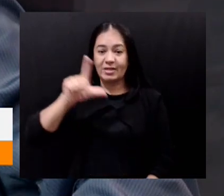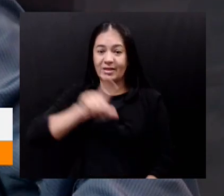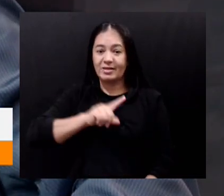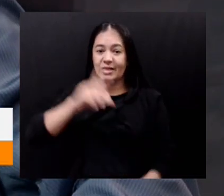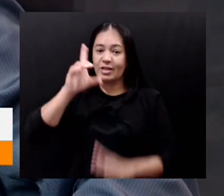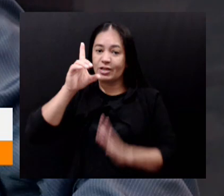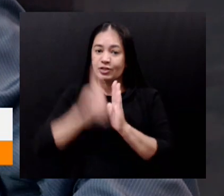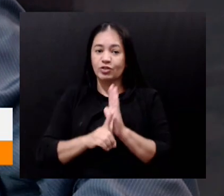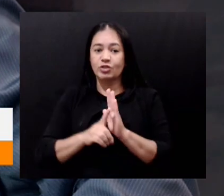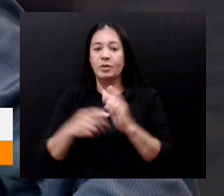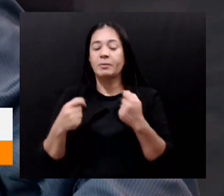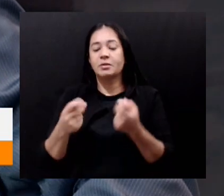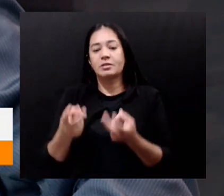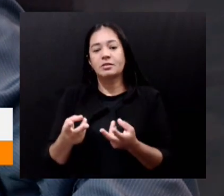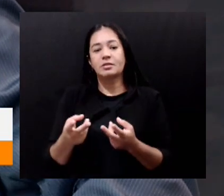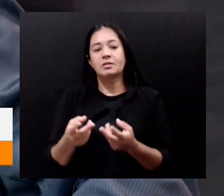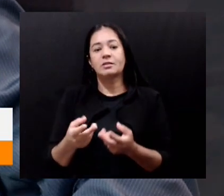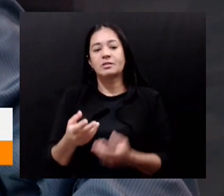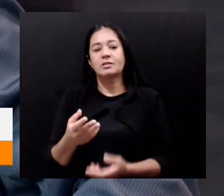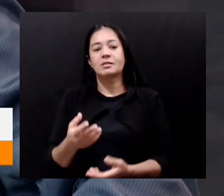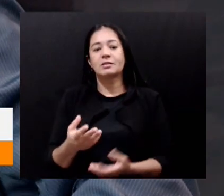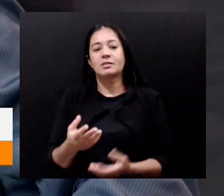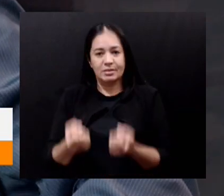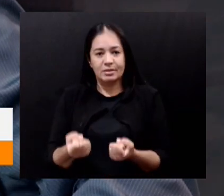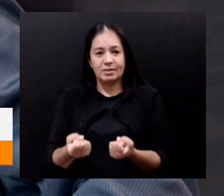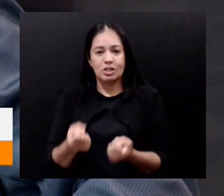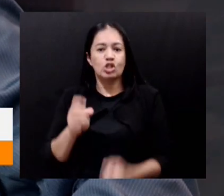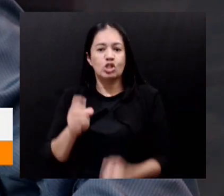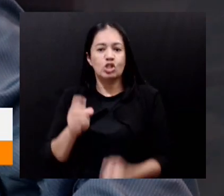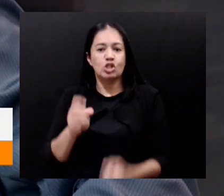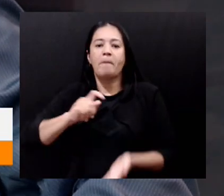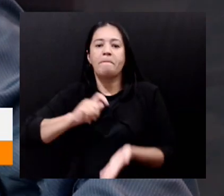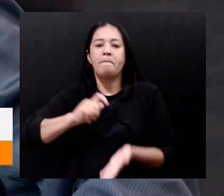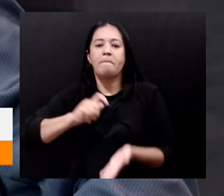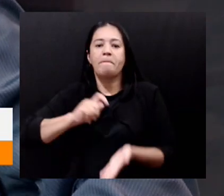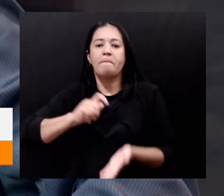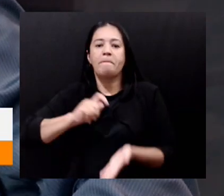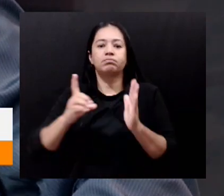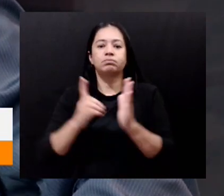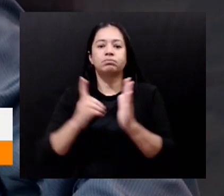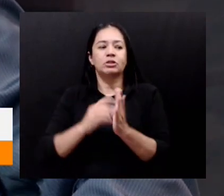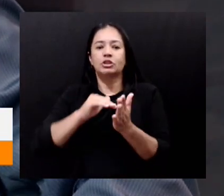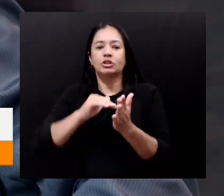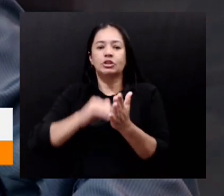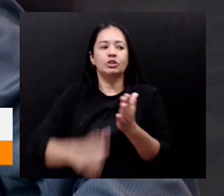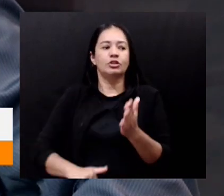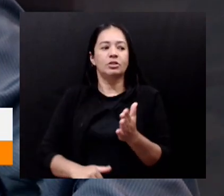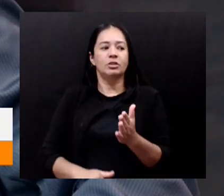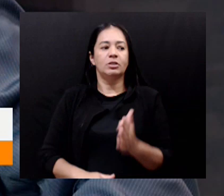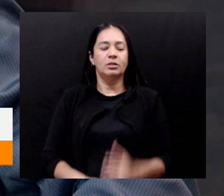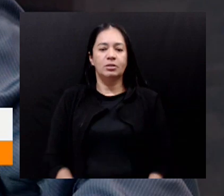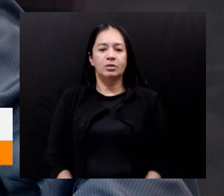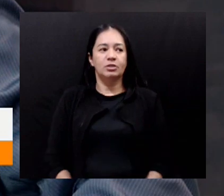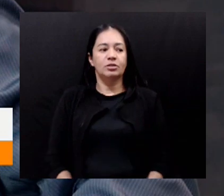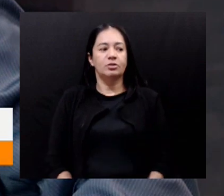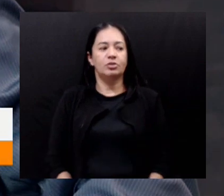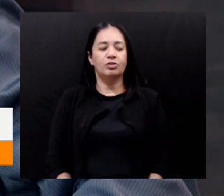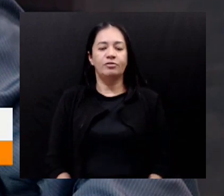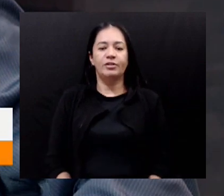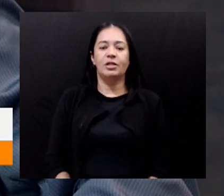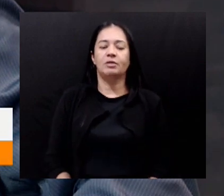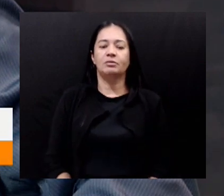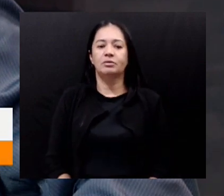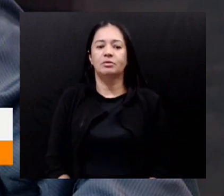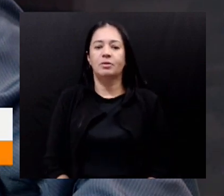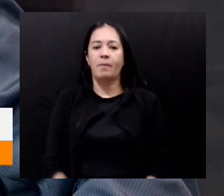reconhecido. Não pode ser uma canetada, um decreto que tira a história de um país que tem 3 leis, onde